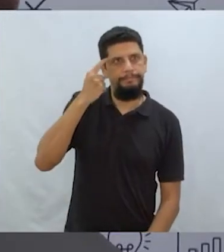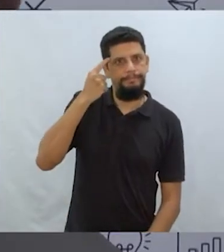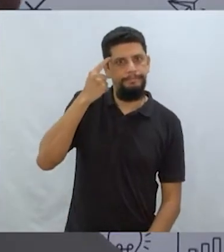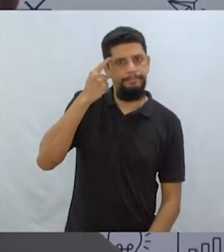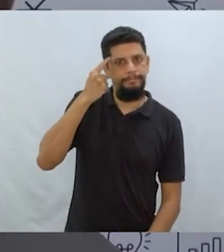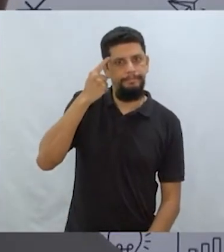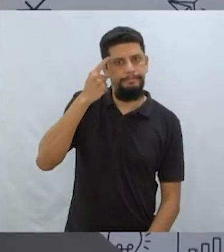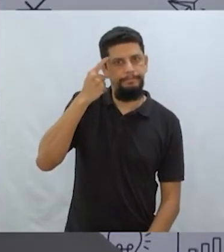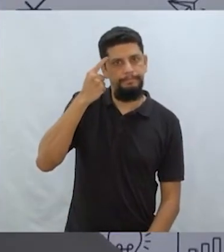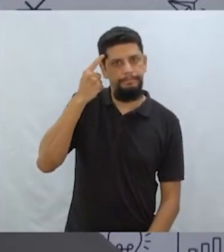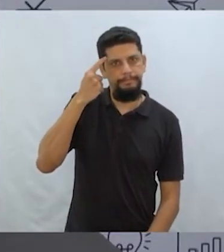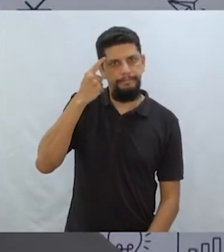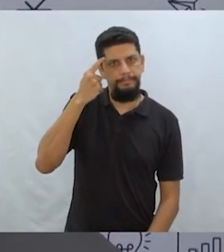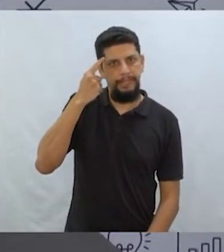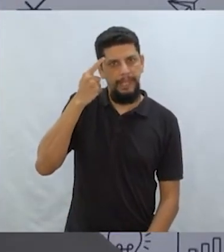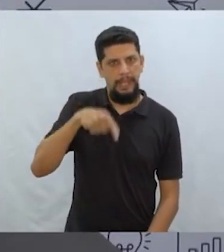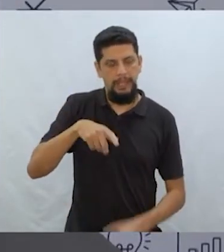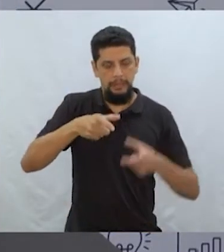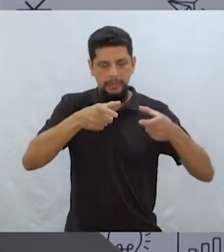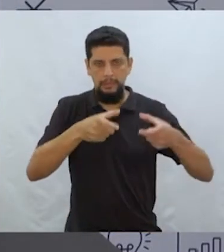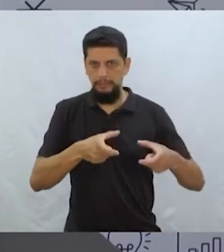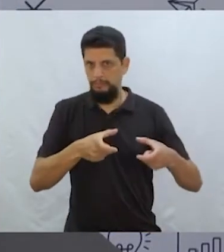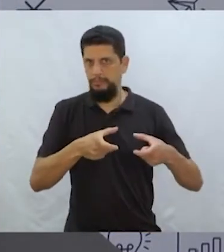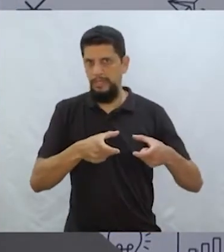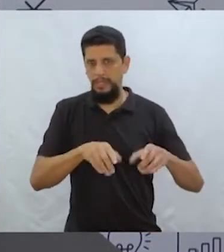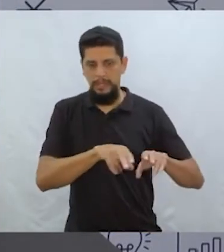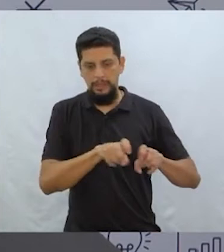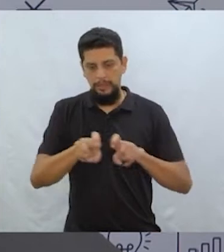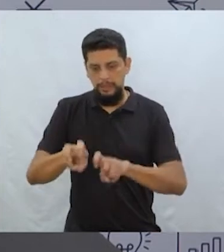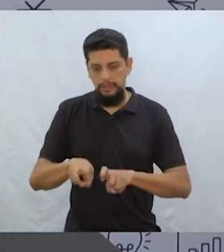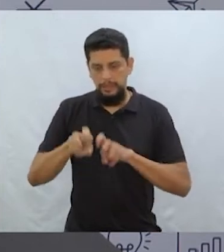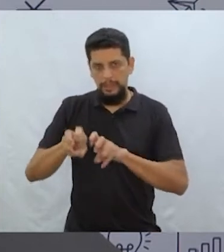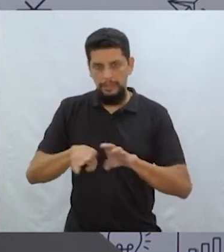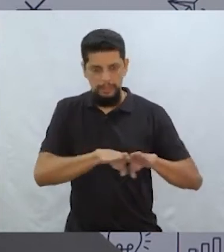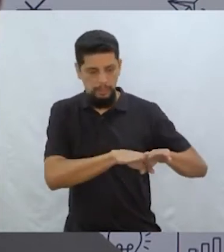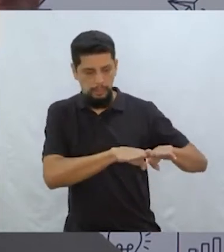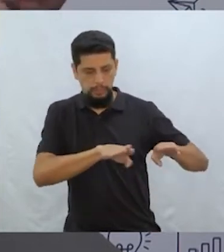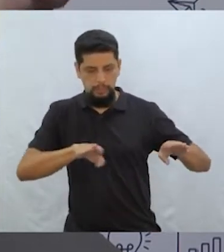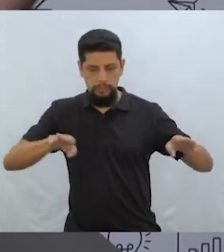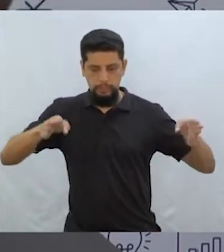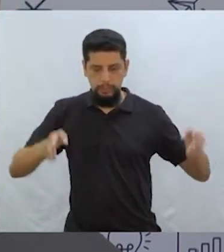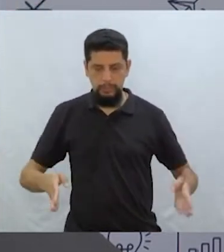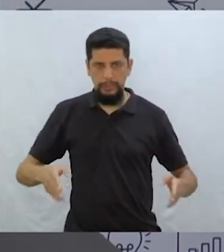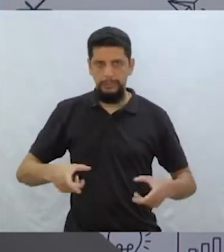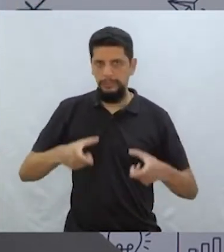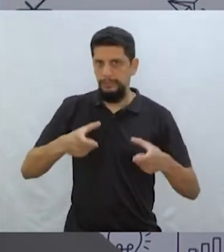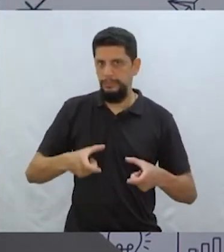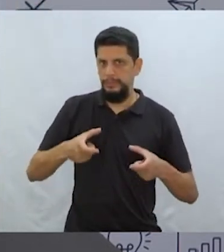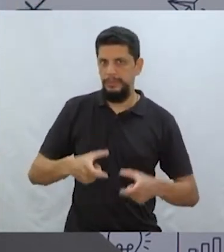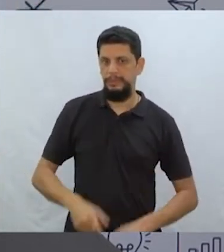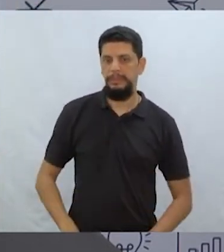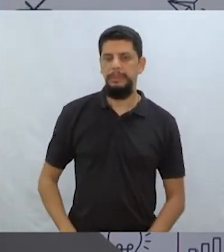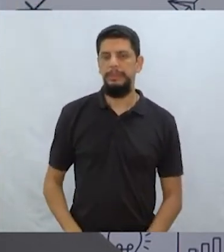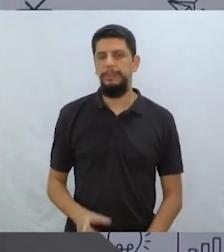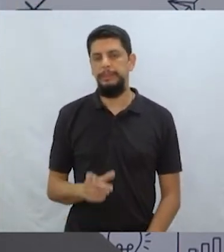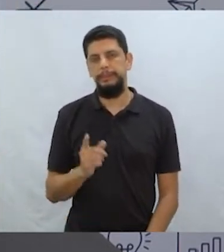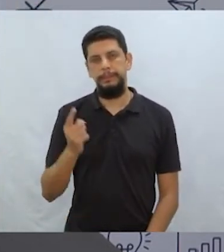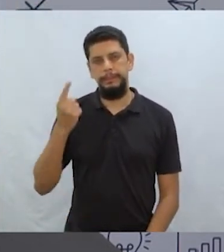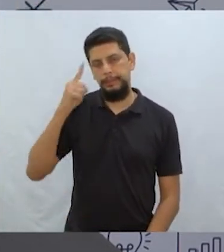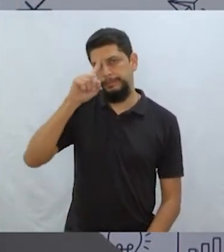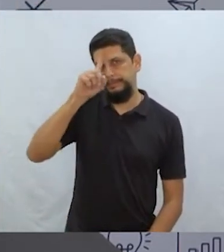imagina vamos imaginar esse local né Essa fazenda com essa mesa esse local assim